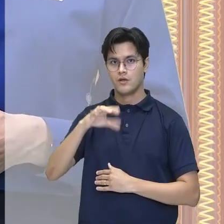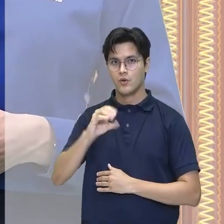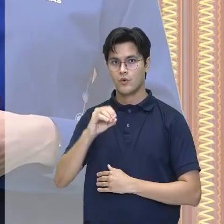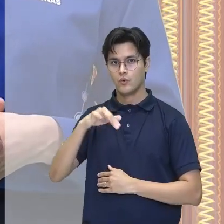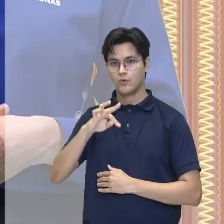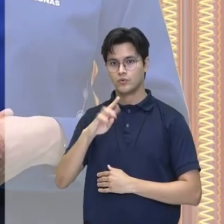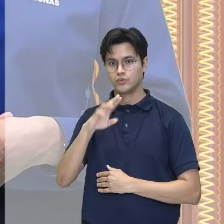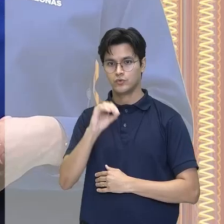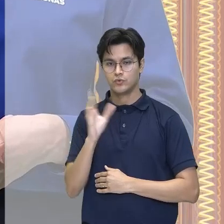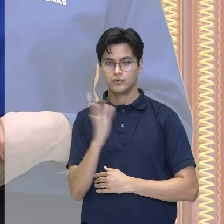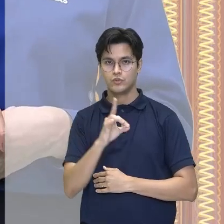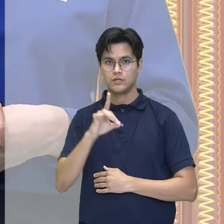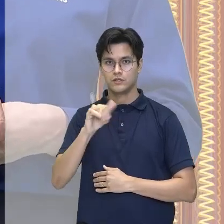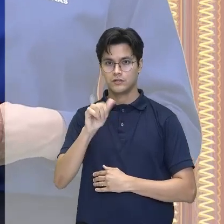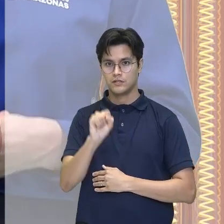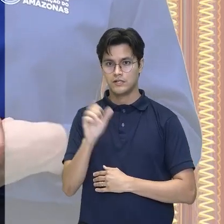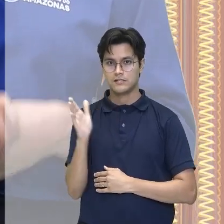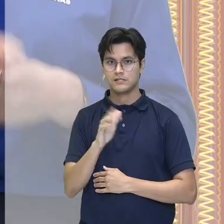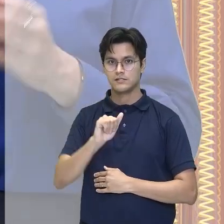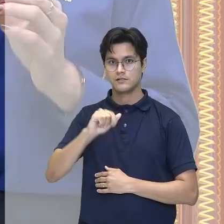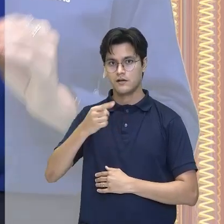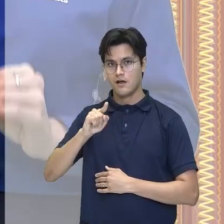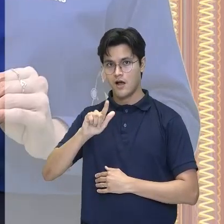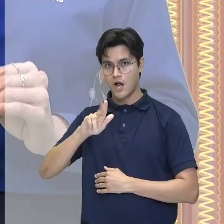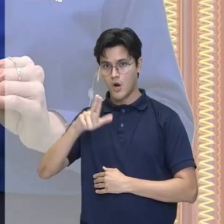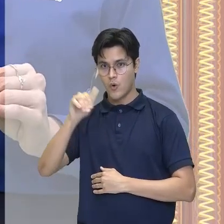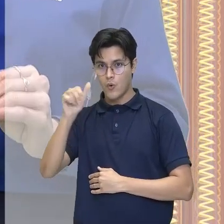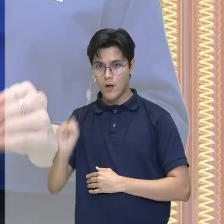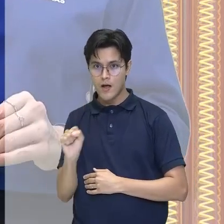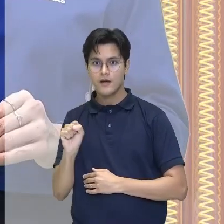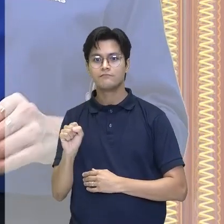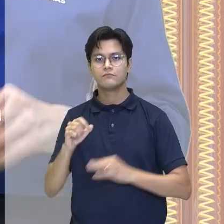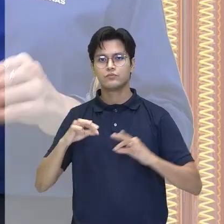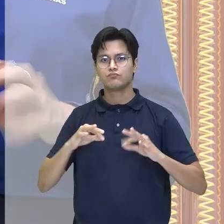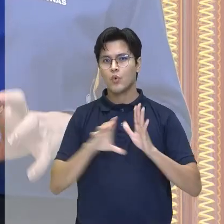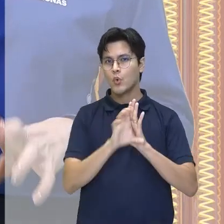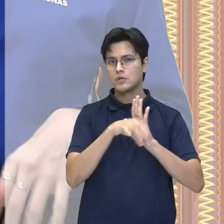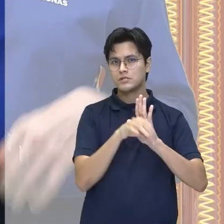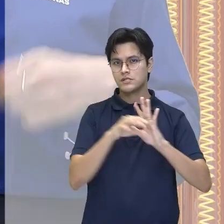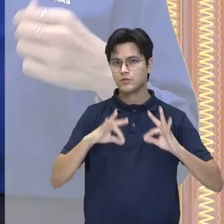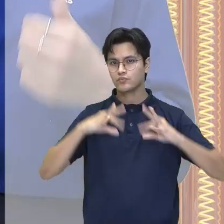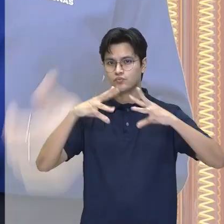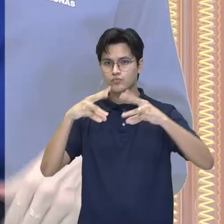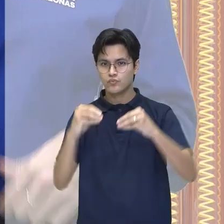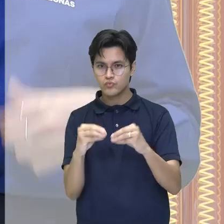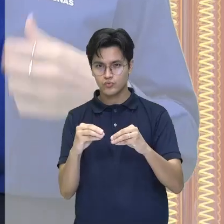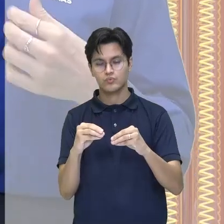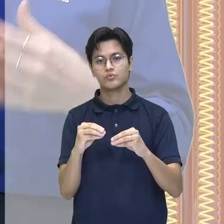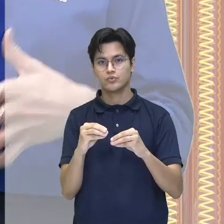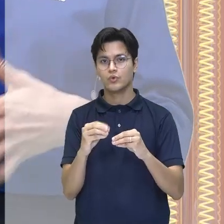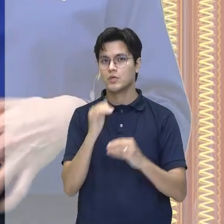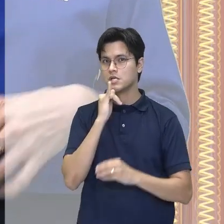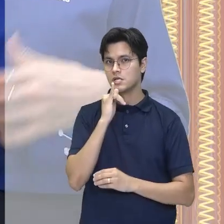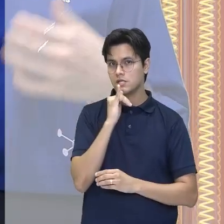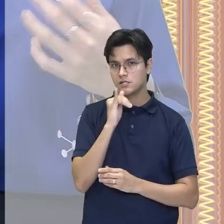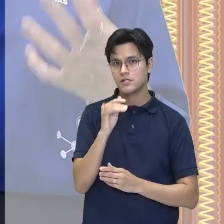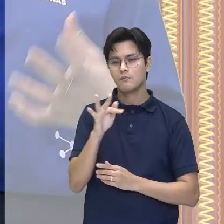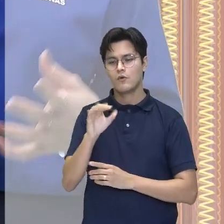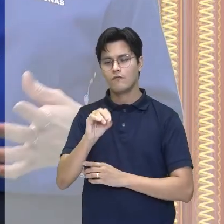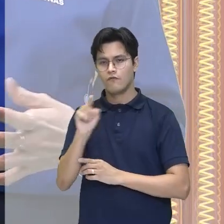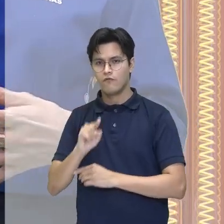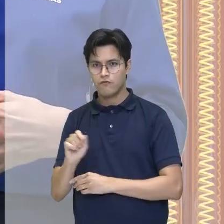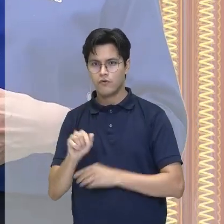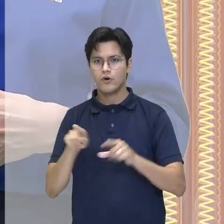à sua foz no Oceano Atlântico. Mas todos esses conceitos aí que eu falei para vocês, de foz, do encontro desses rios,